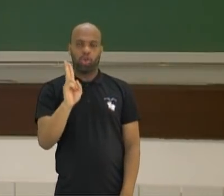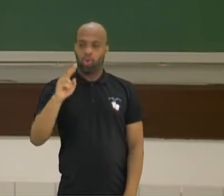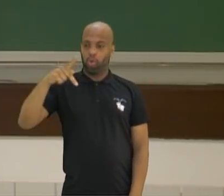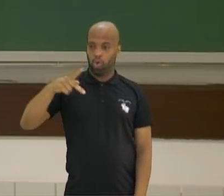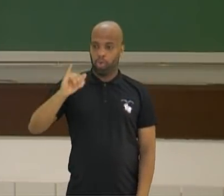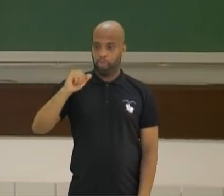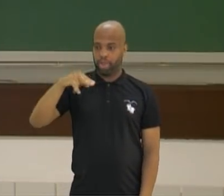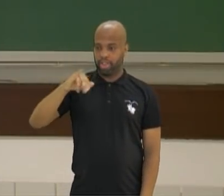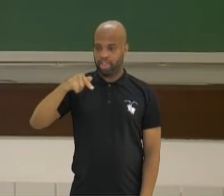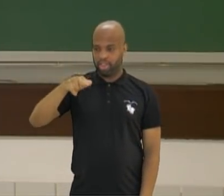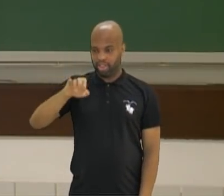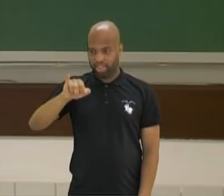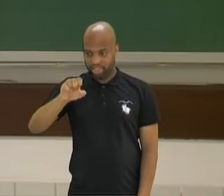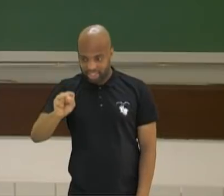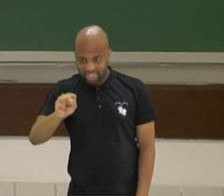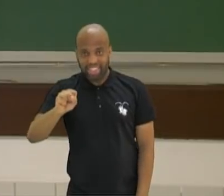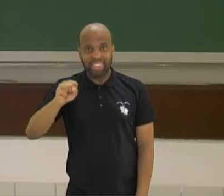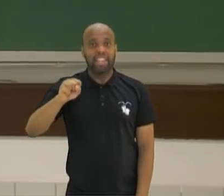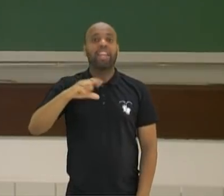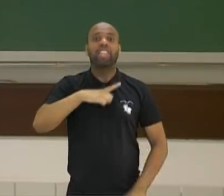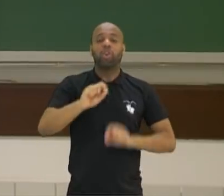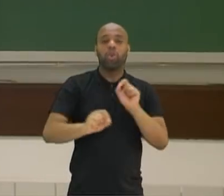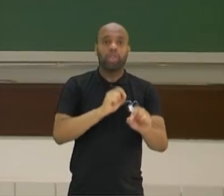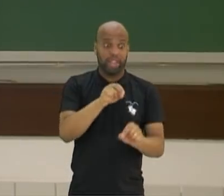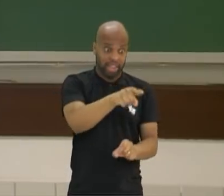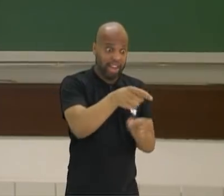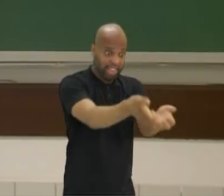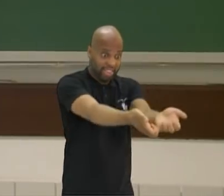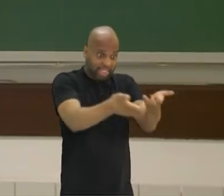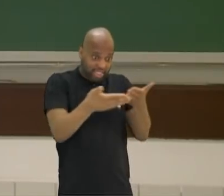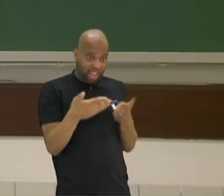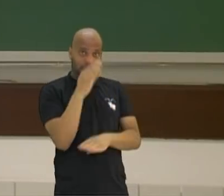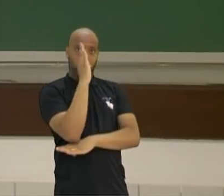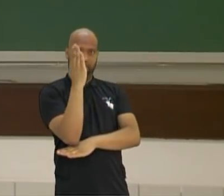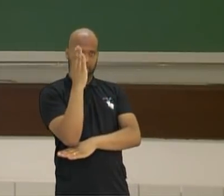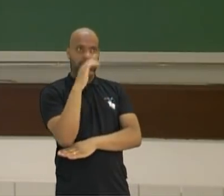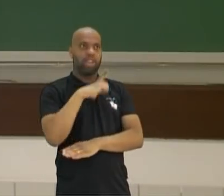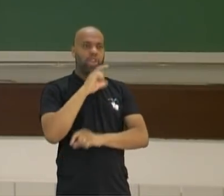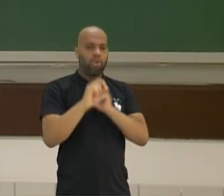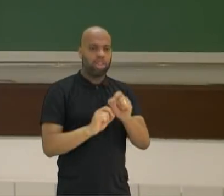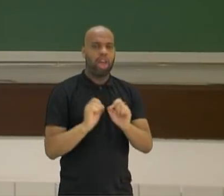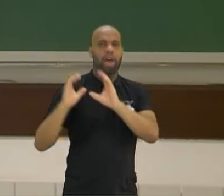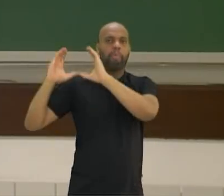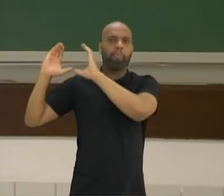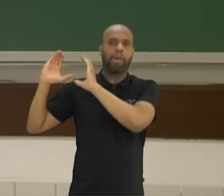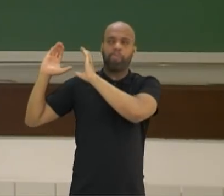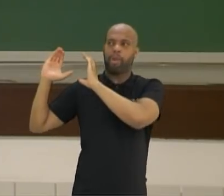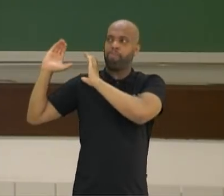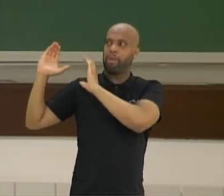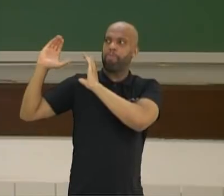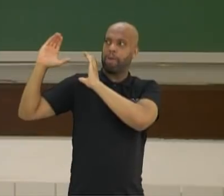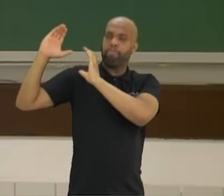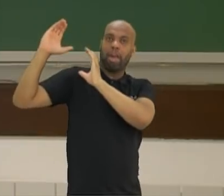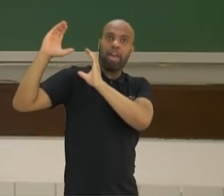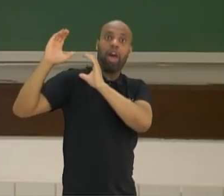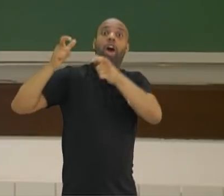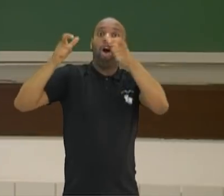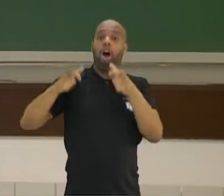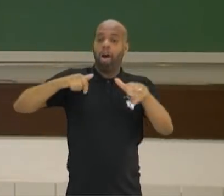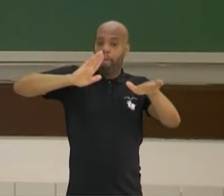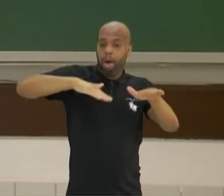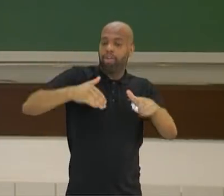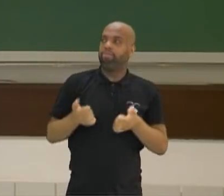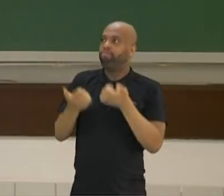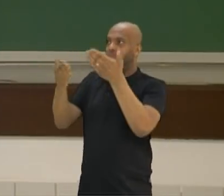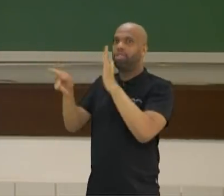fornecia madeira que eles próprios haviam tirados e transportavam por vários quilômetros até o litoral, onde eles entregavam nas